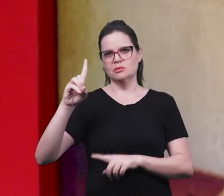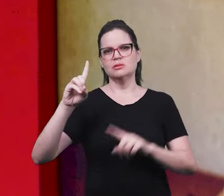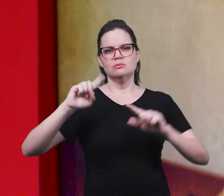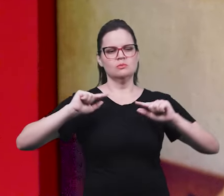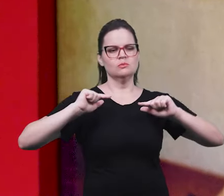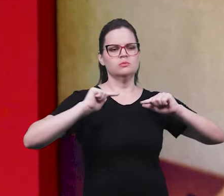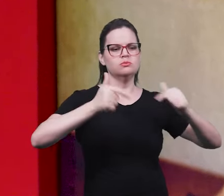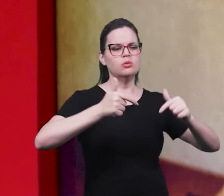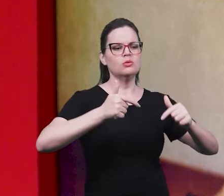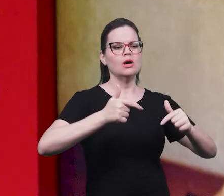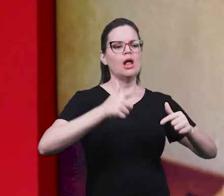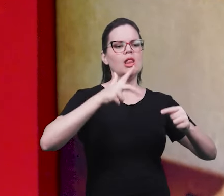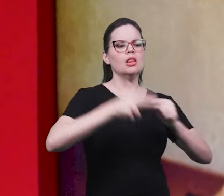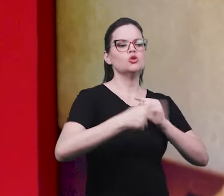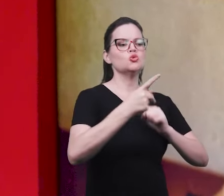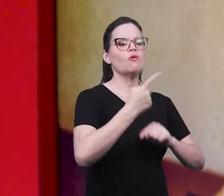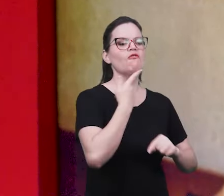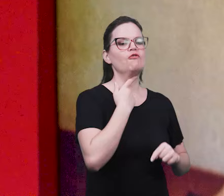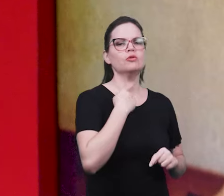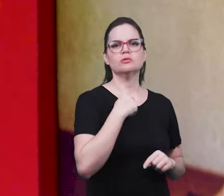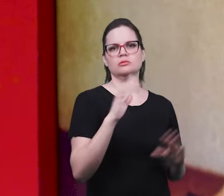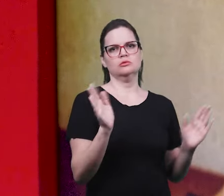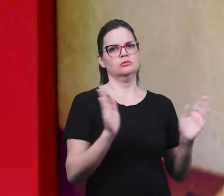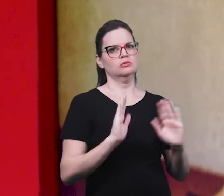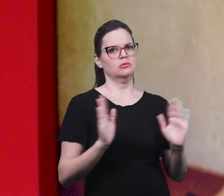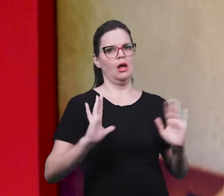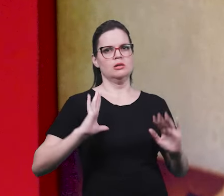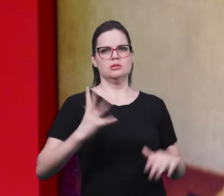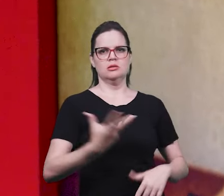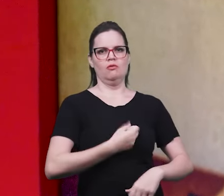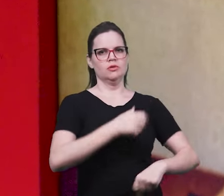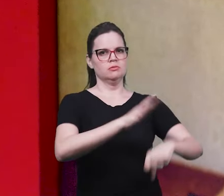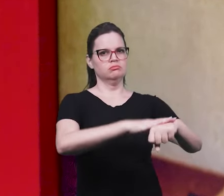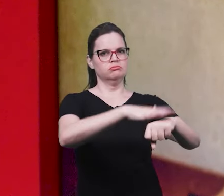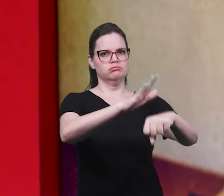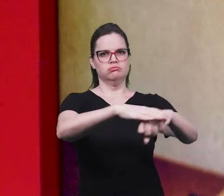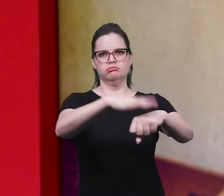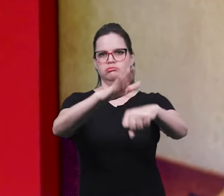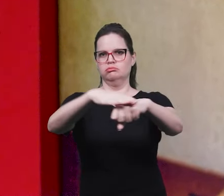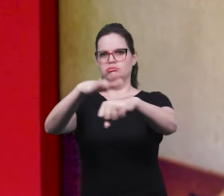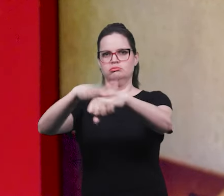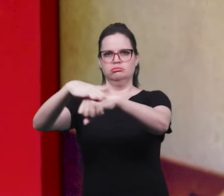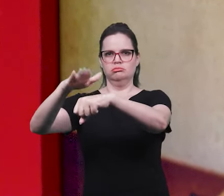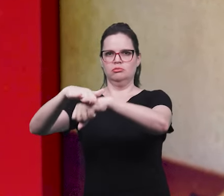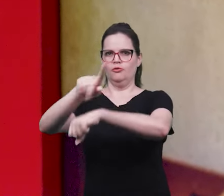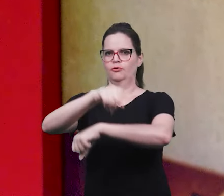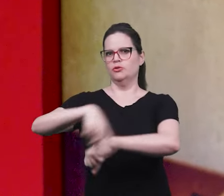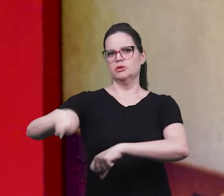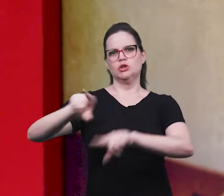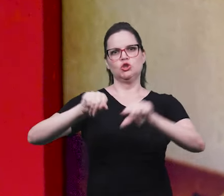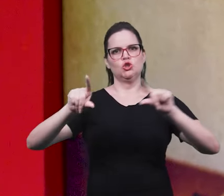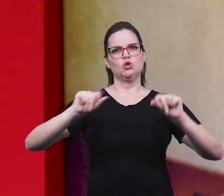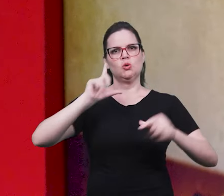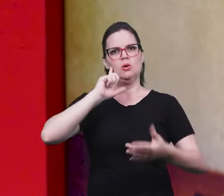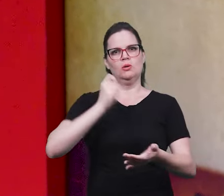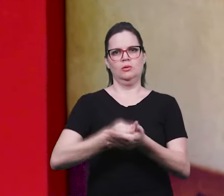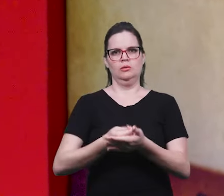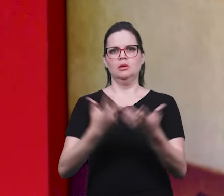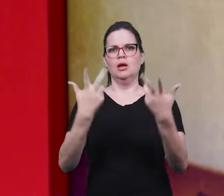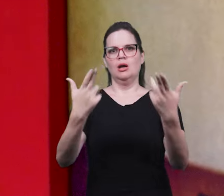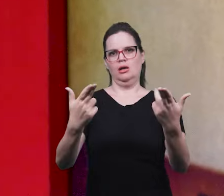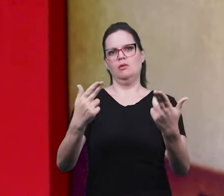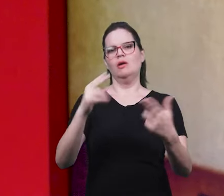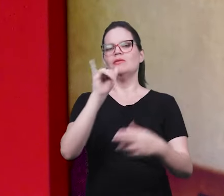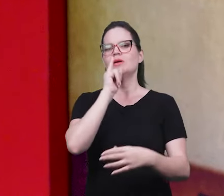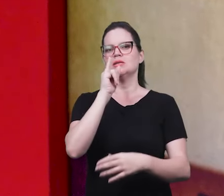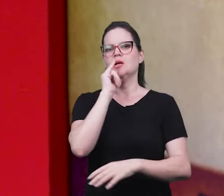questão de salvação. Quando é questão de salvação, é uma grande verdade sobre isso, é no Éden, né? O Senhor falou com o